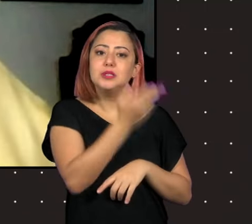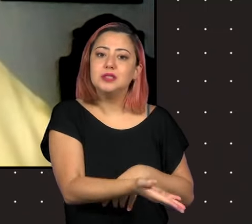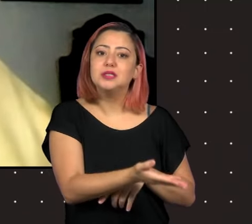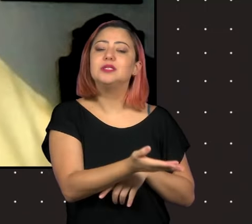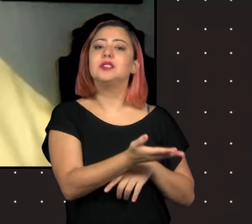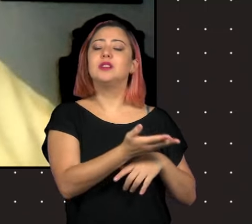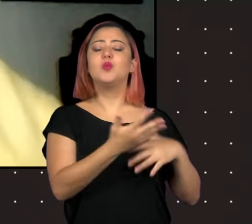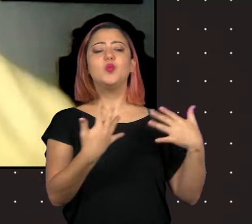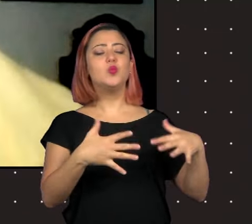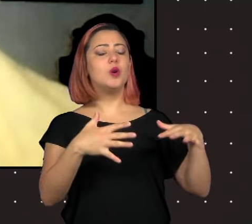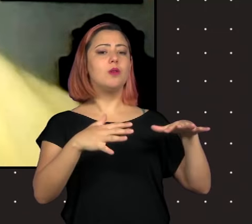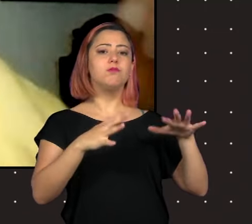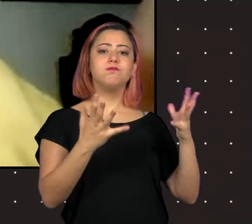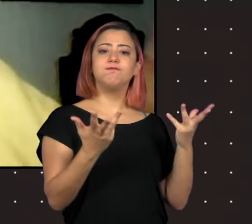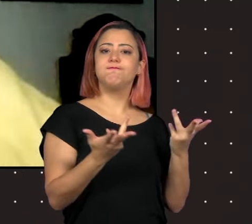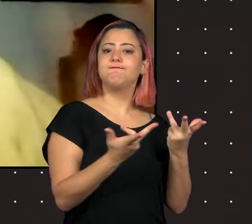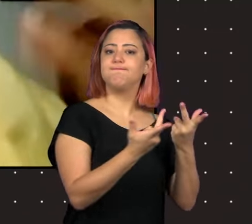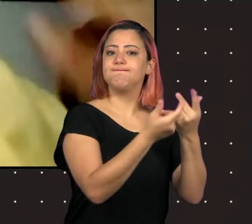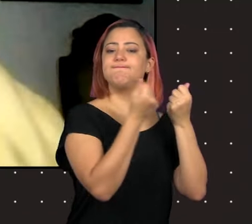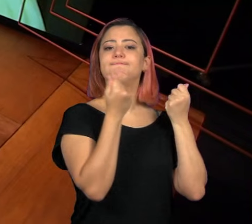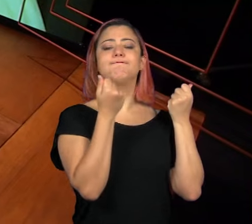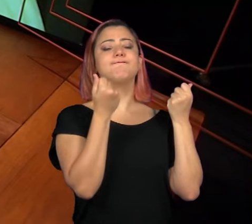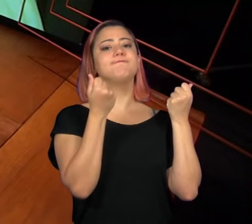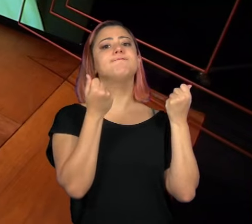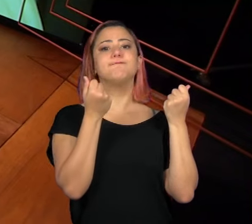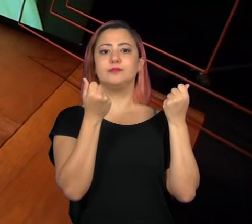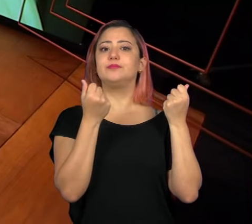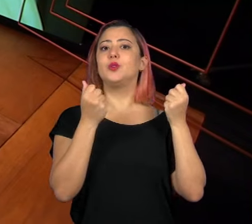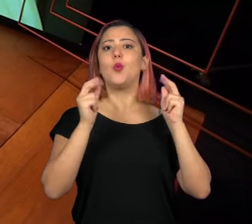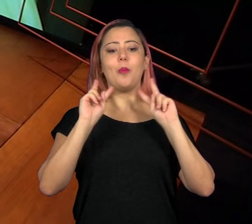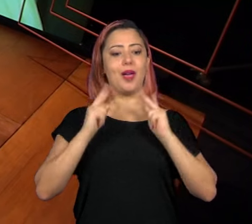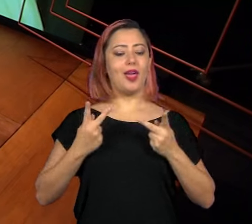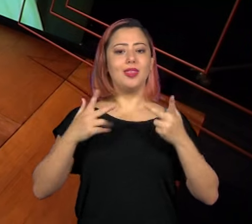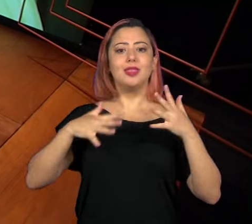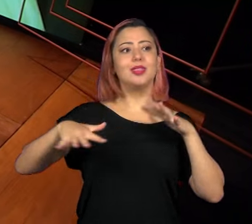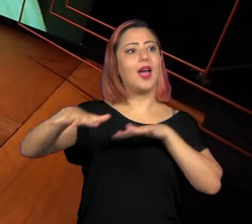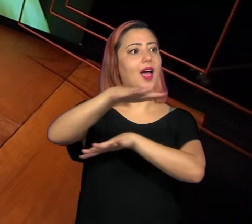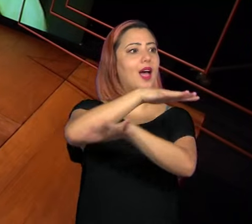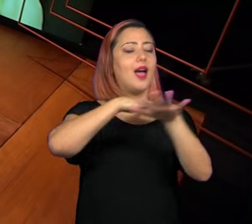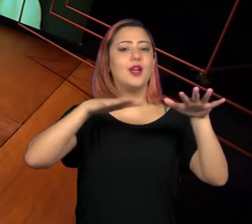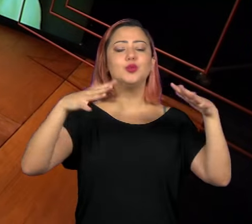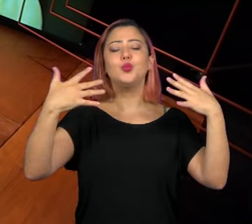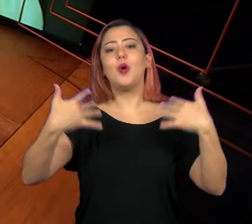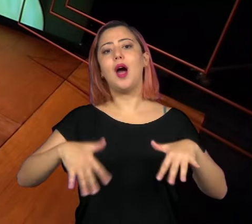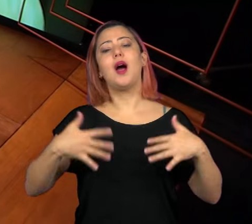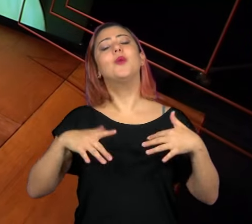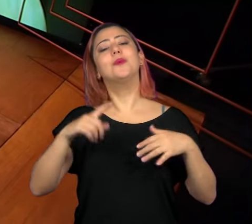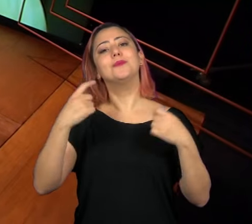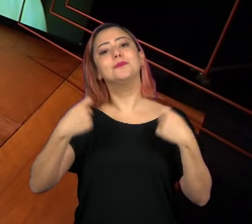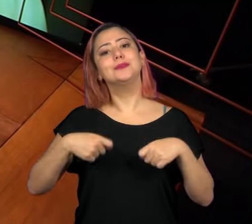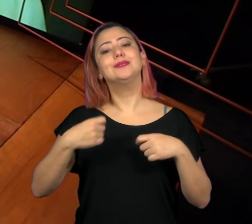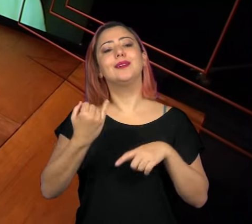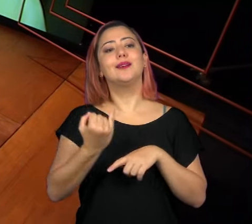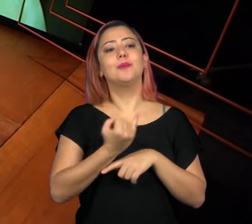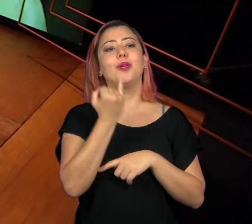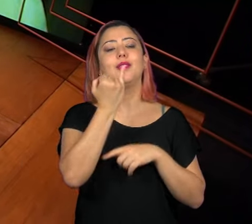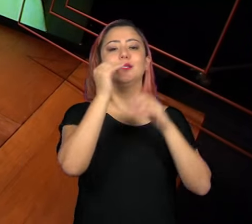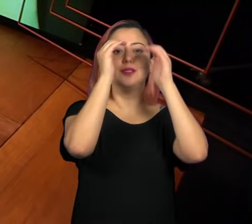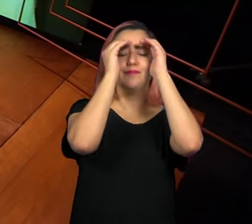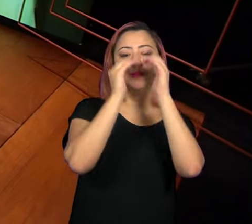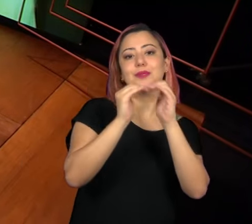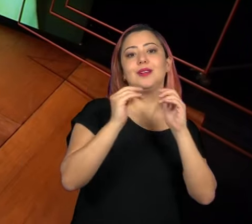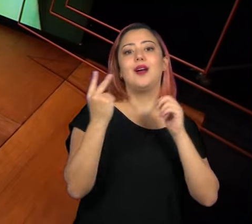uma parte enorme da humanidade, da maior importância. Eu não era mais uma